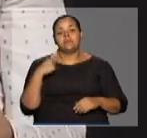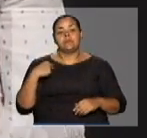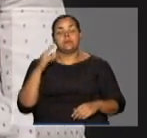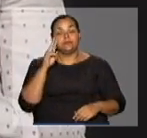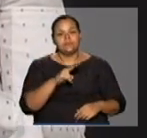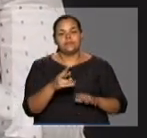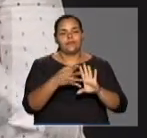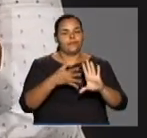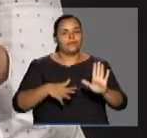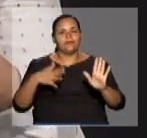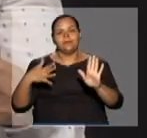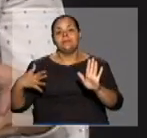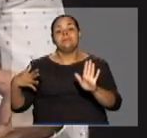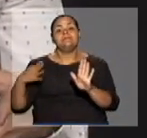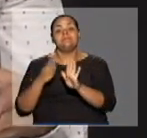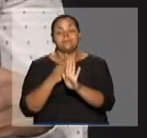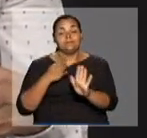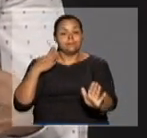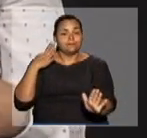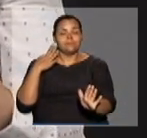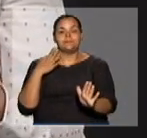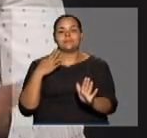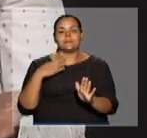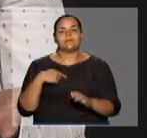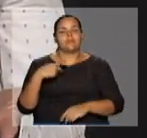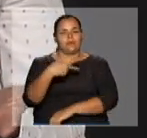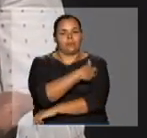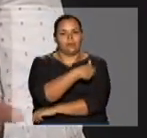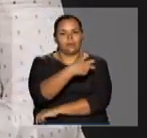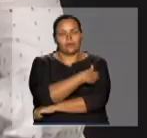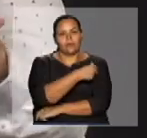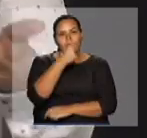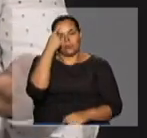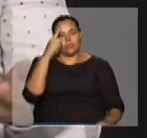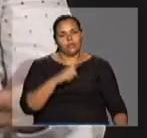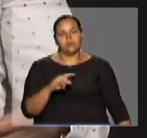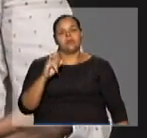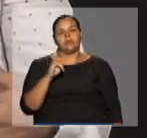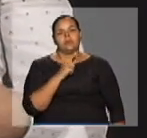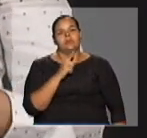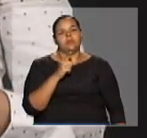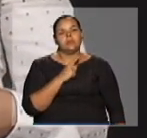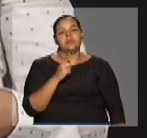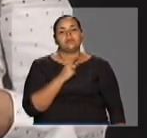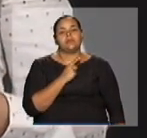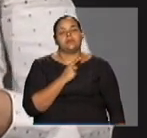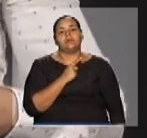Nós temos visto filas imensas nos postos para vacinação, não sei nem se existe